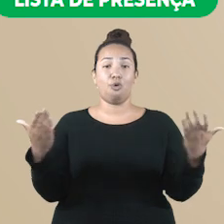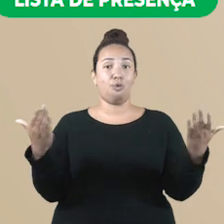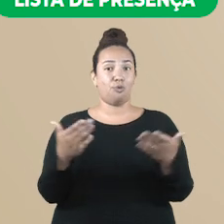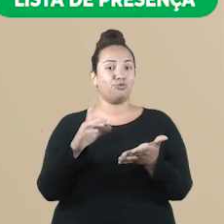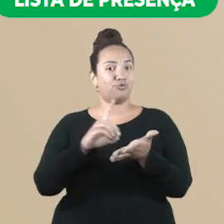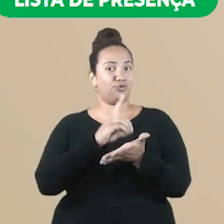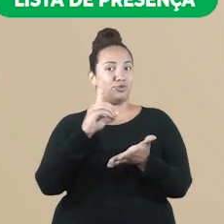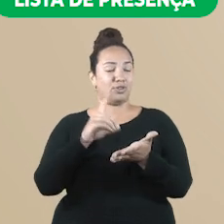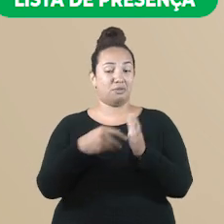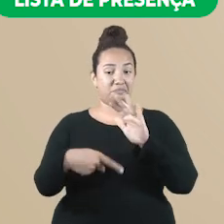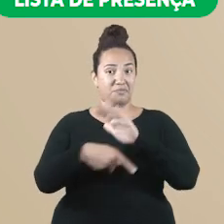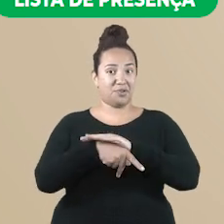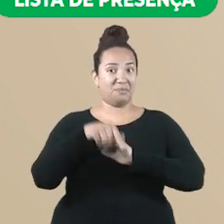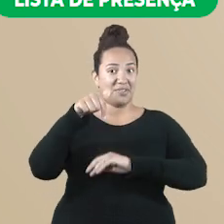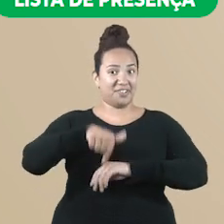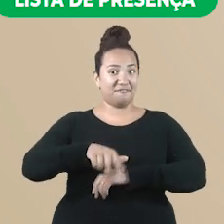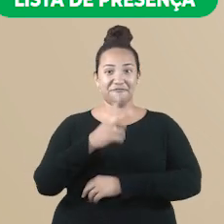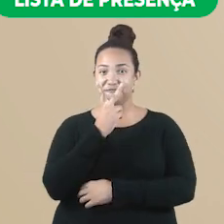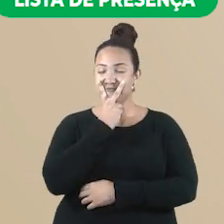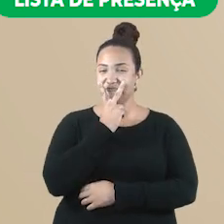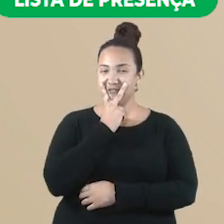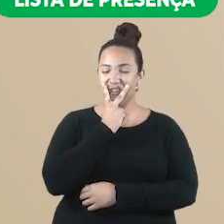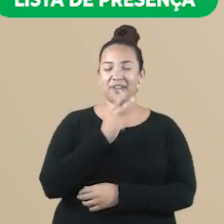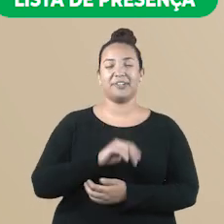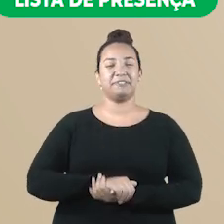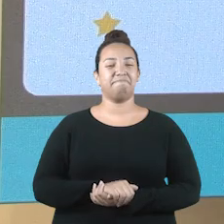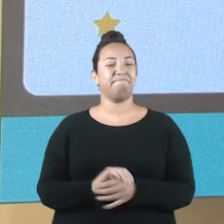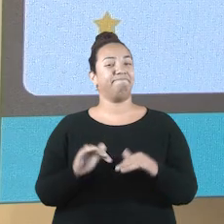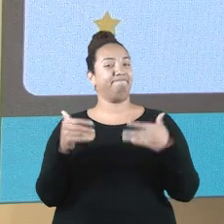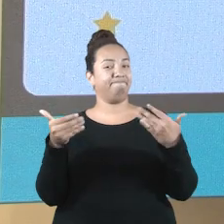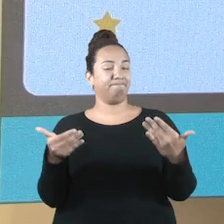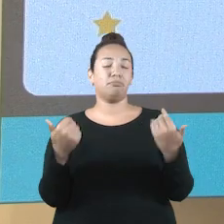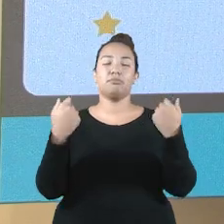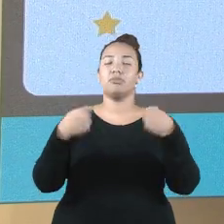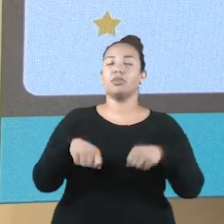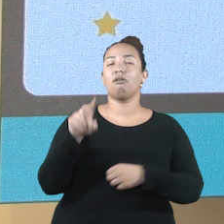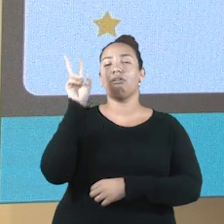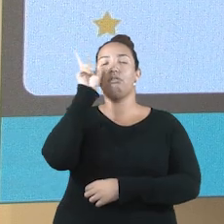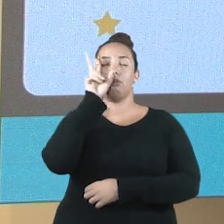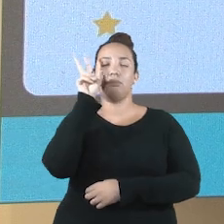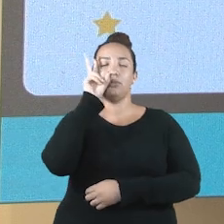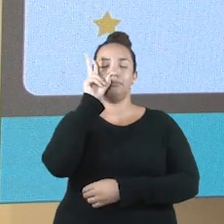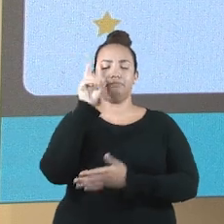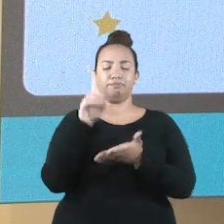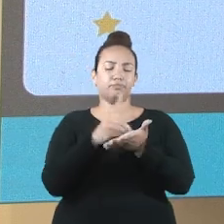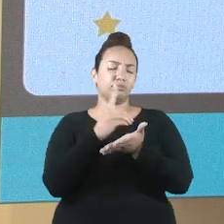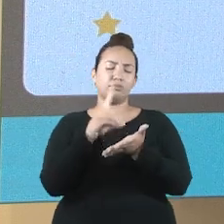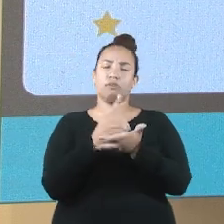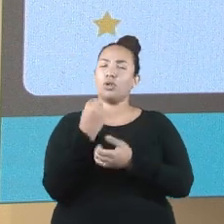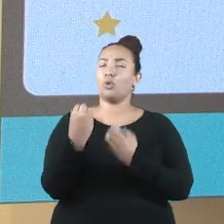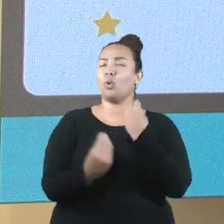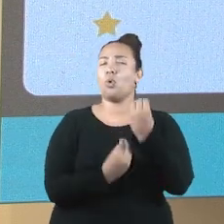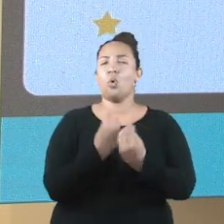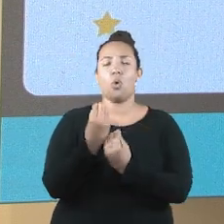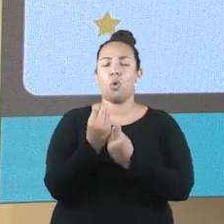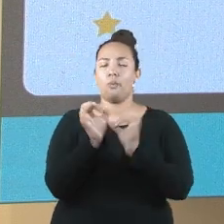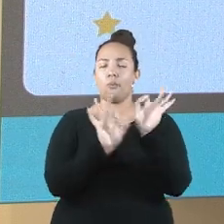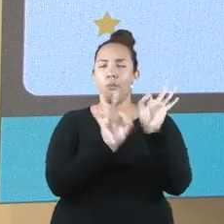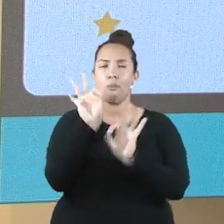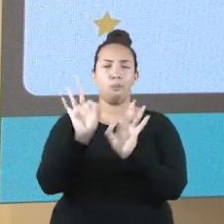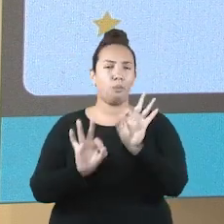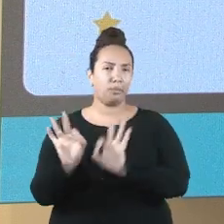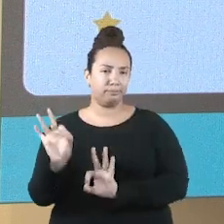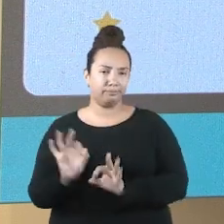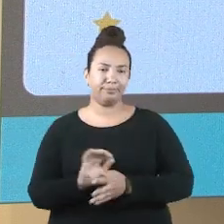hoje, um dicionário das gírias capixabas? Para isso, precisamos relembrar como é um dicionário